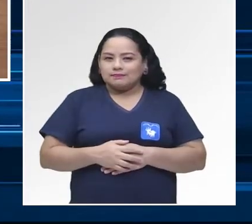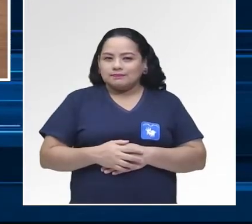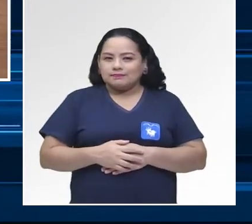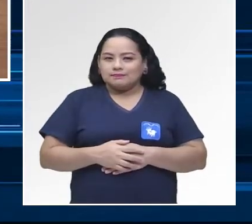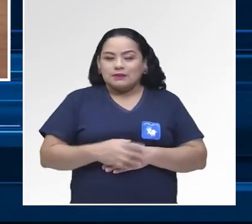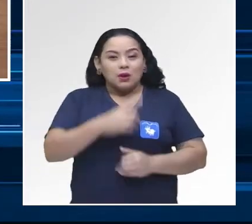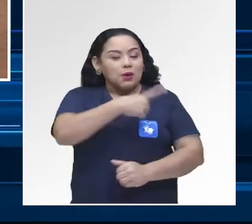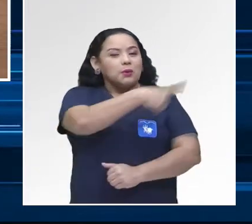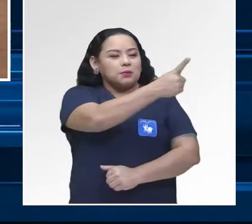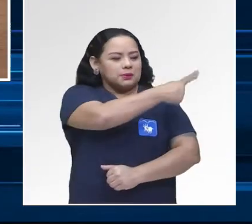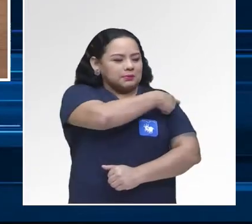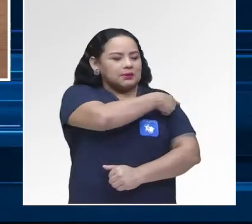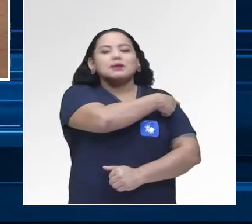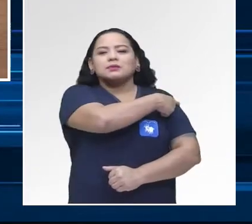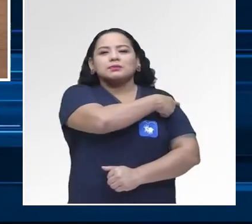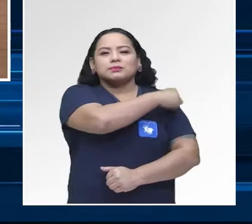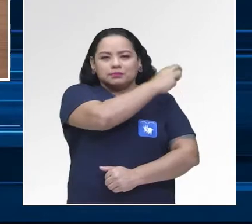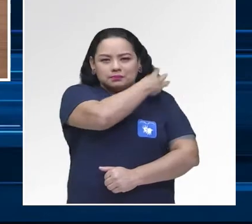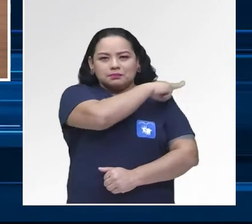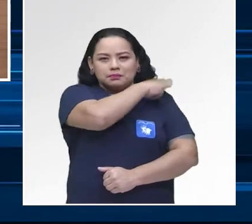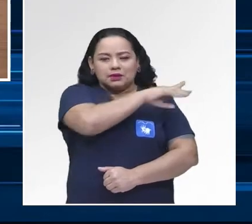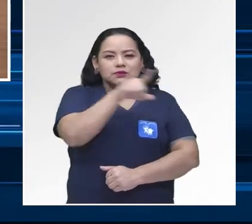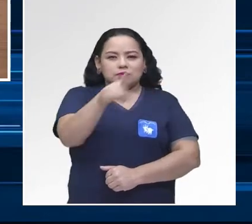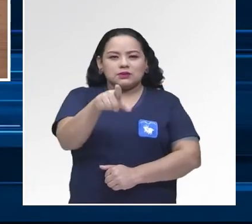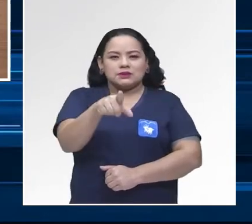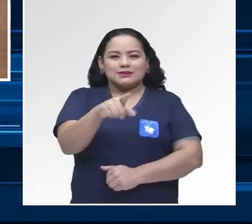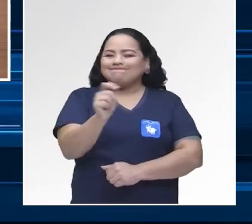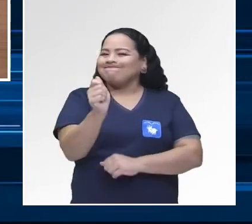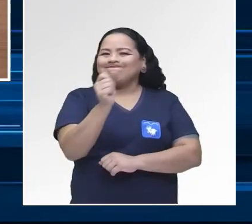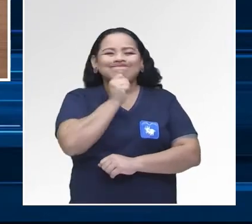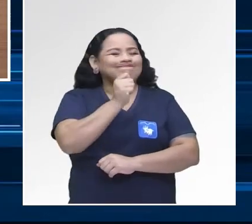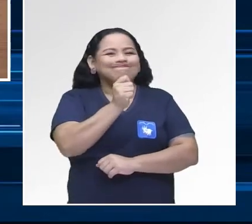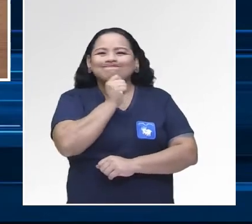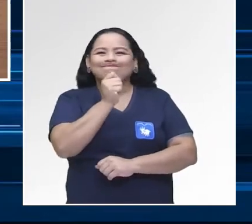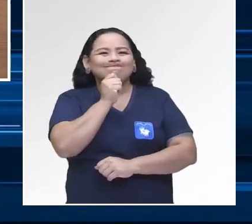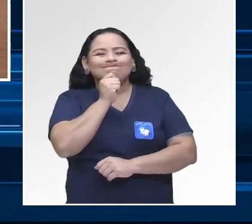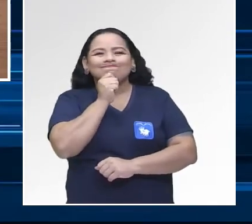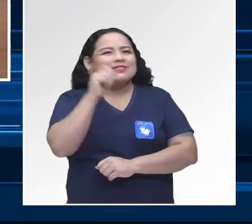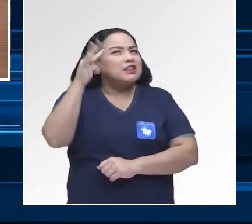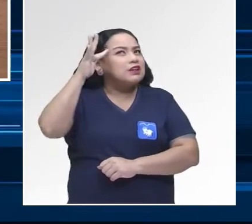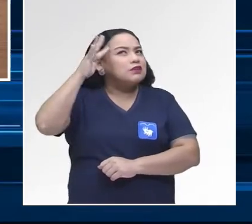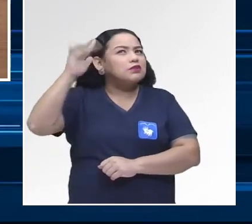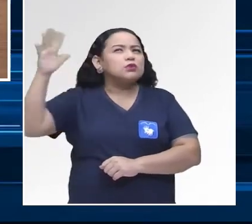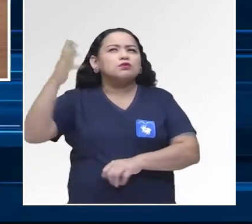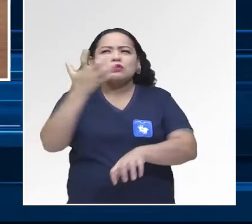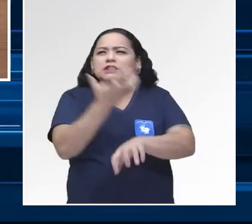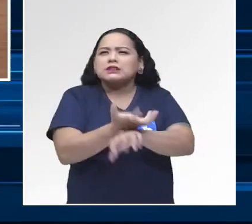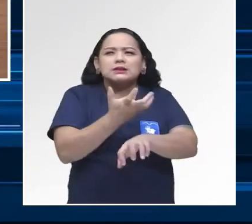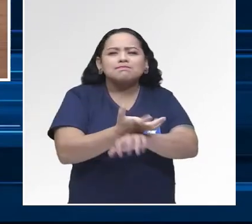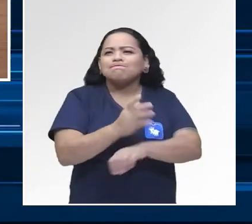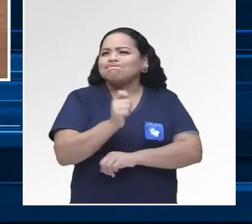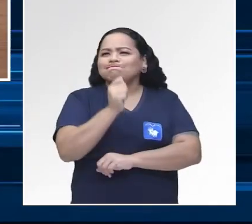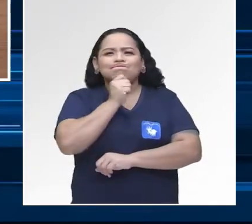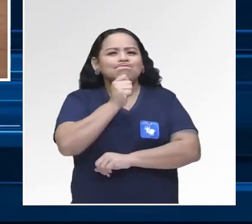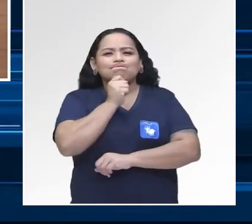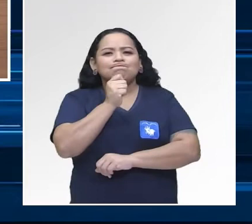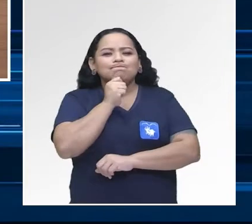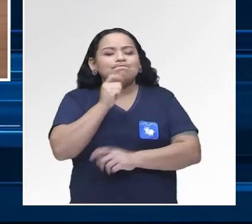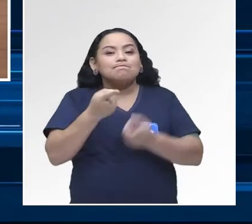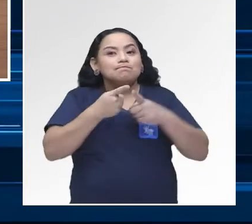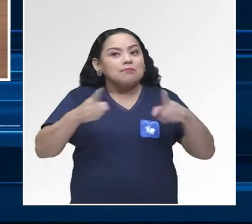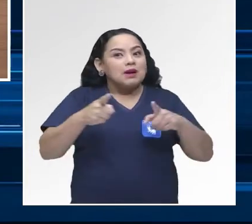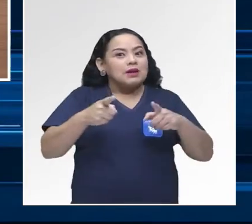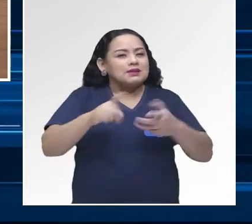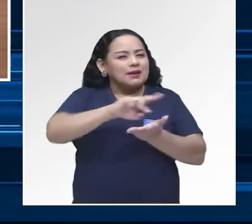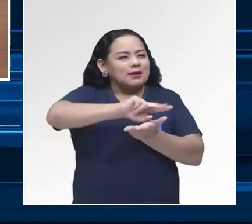no primeiro ano do ensino médio, né? Vocês ainda não conhecem essa disciplina, né? Vocês não conhecem a filosofia. Pelo menos a grande